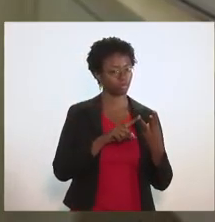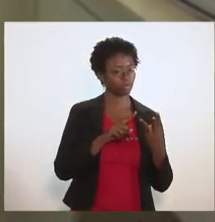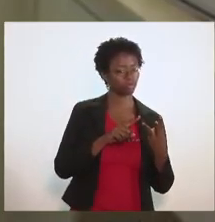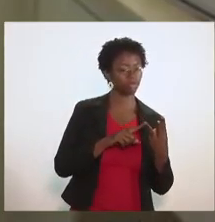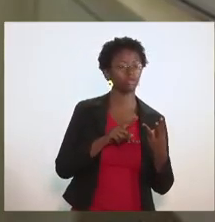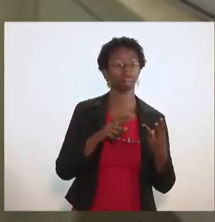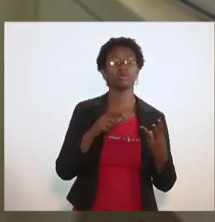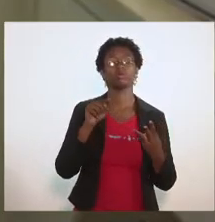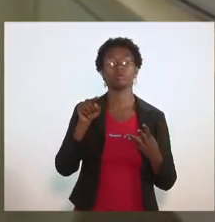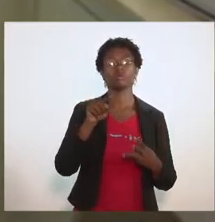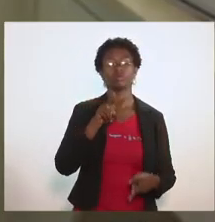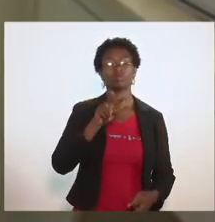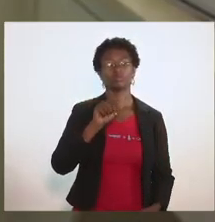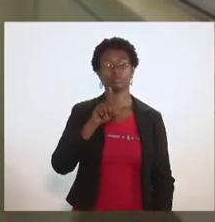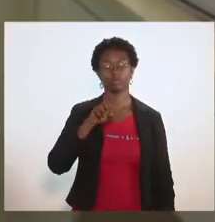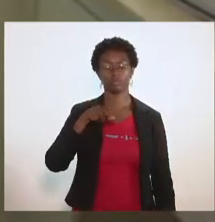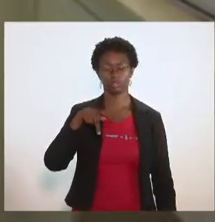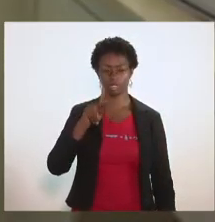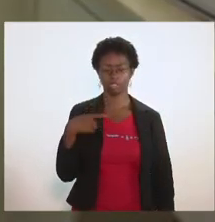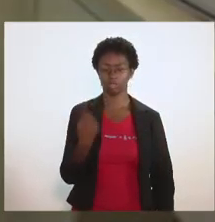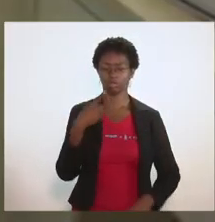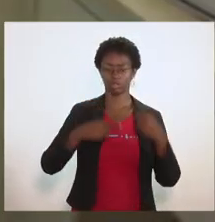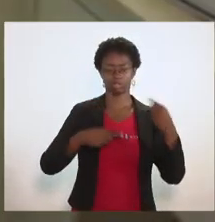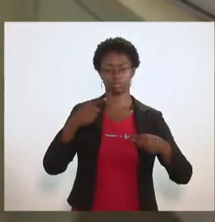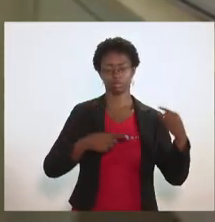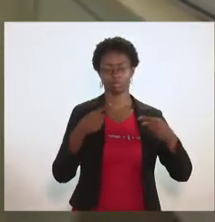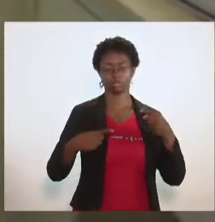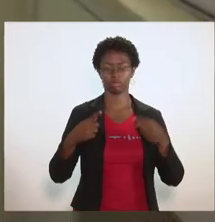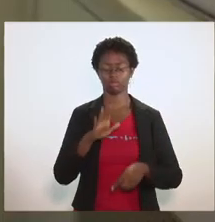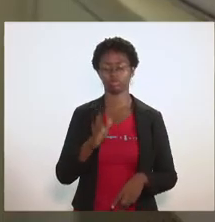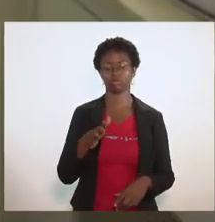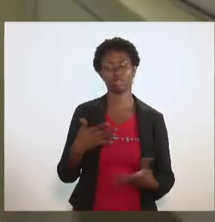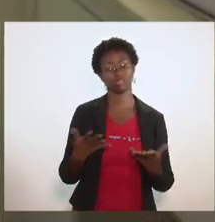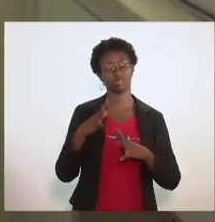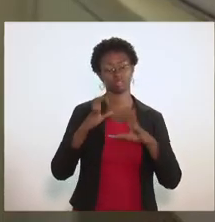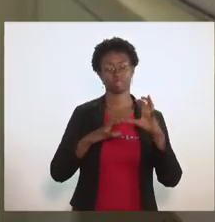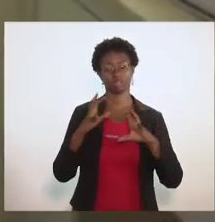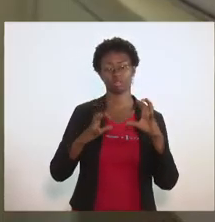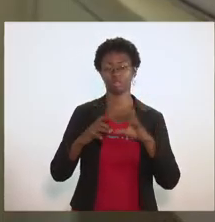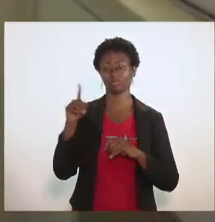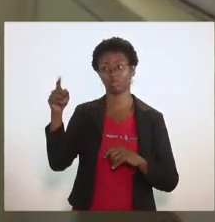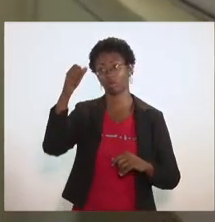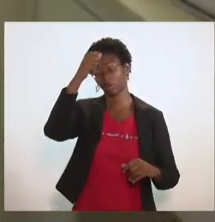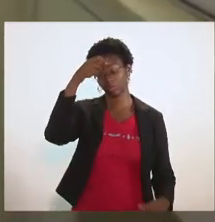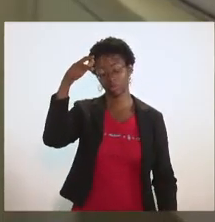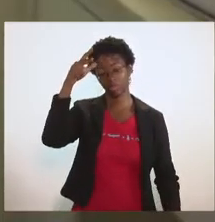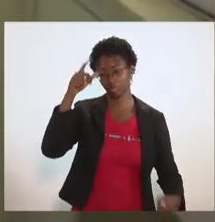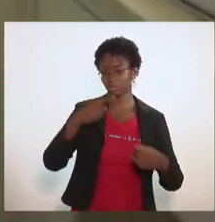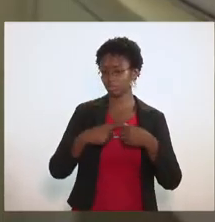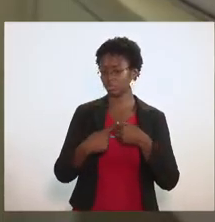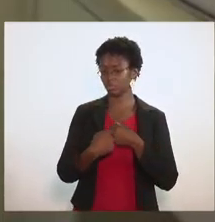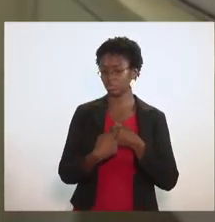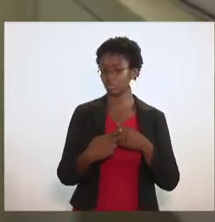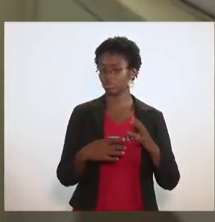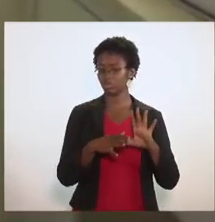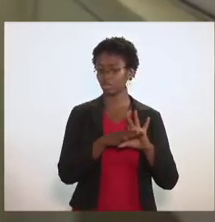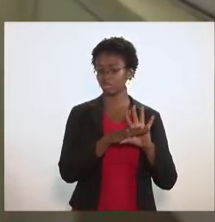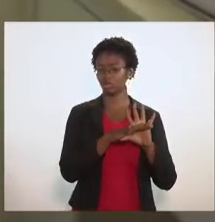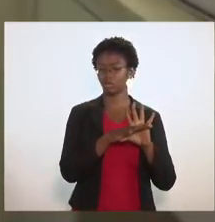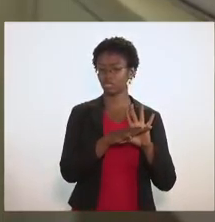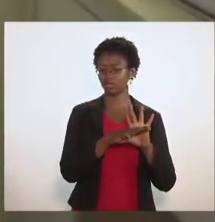que não teve resposta. Senhor presidente, o projeto é da deputada Mônica, meu e do deputado